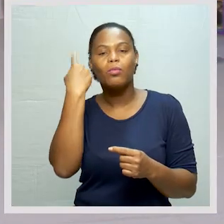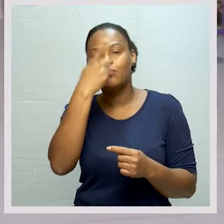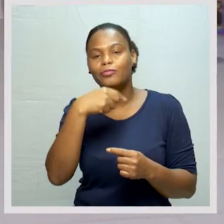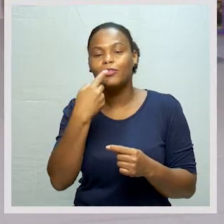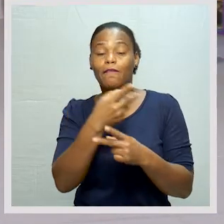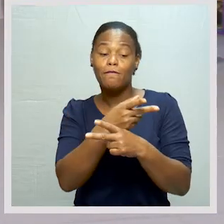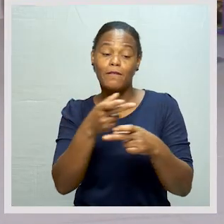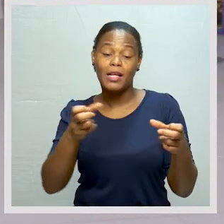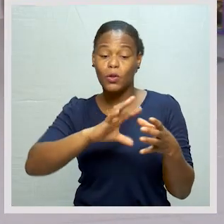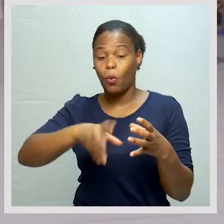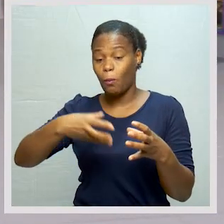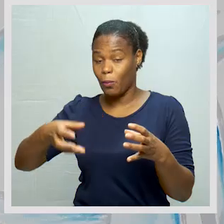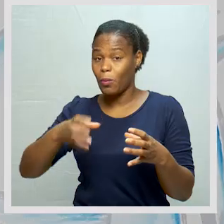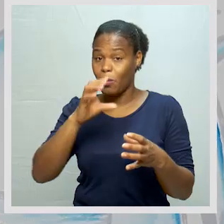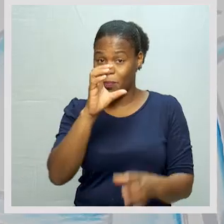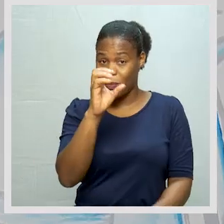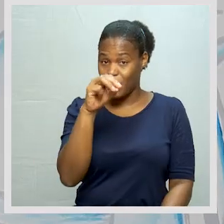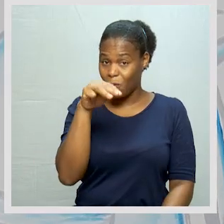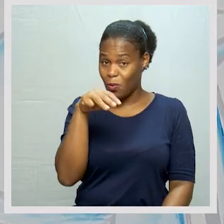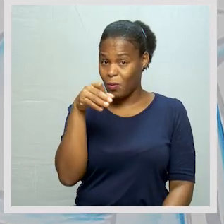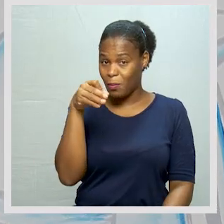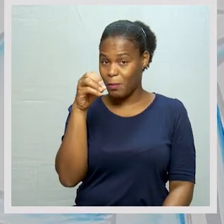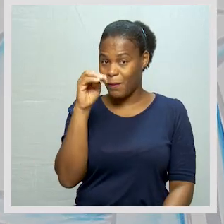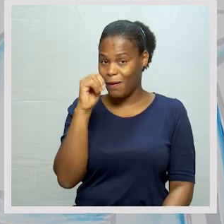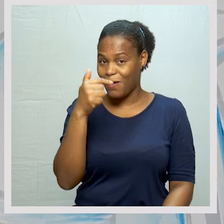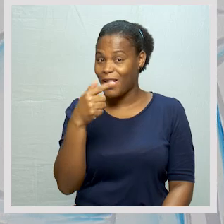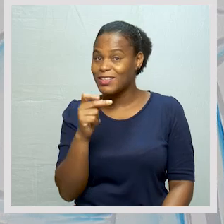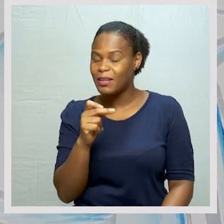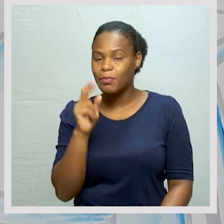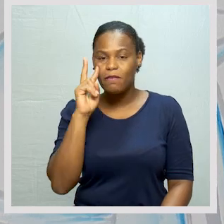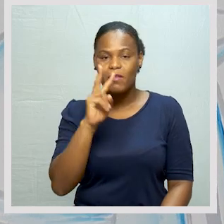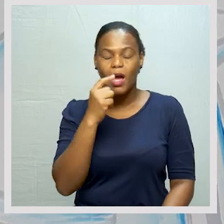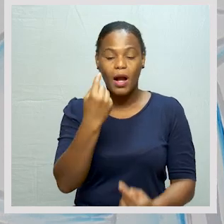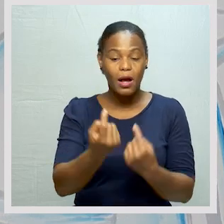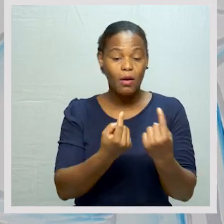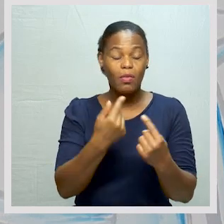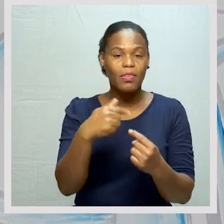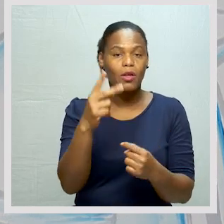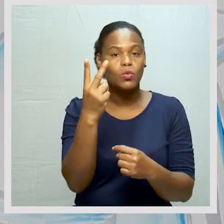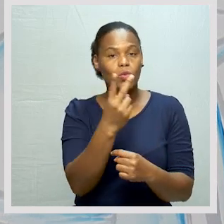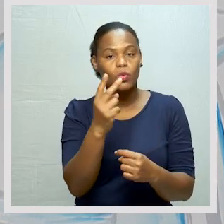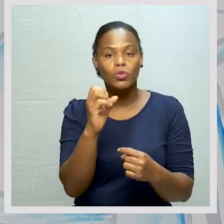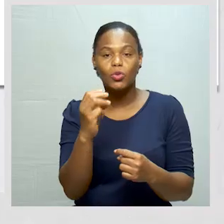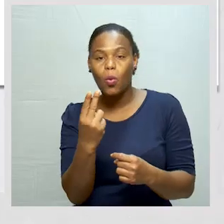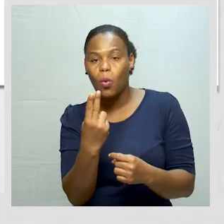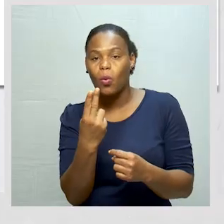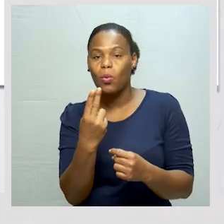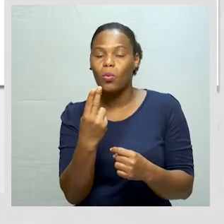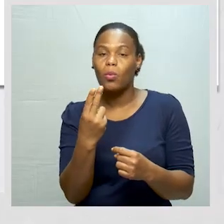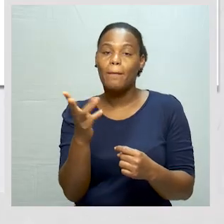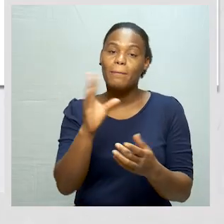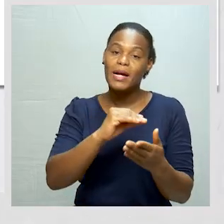frase composta. Já identificamos, já vimos que cada uma tem duas ou mais frases